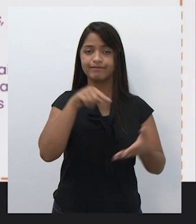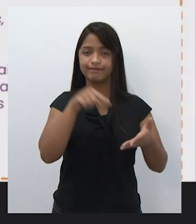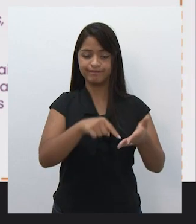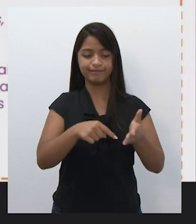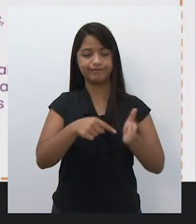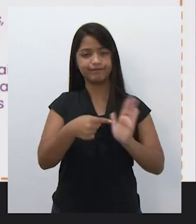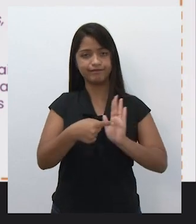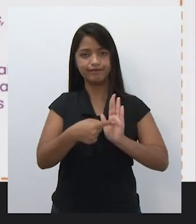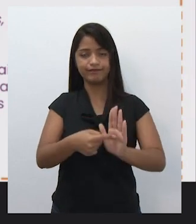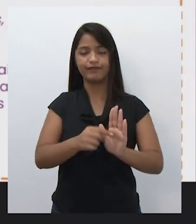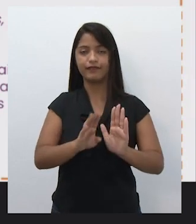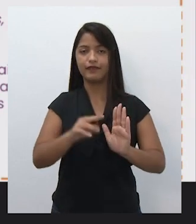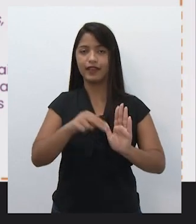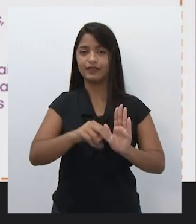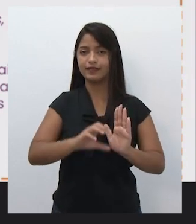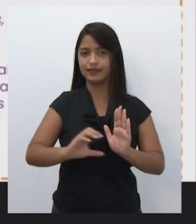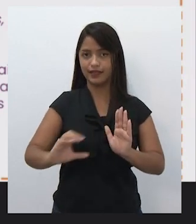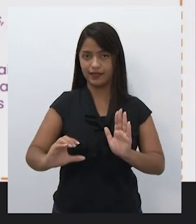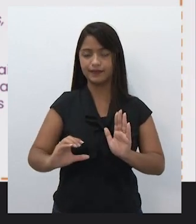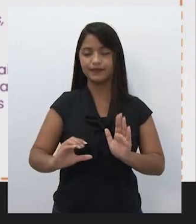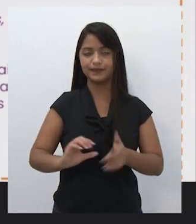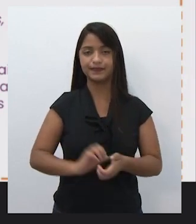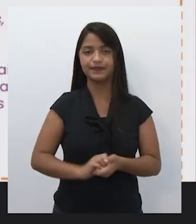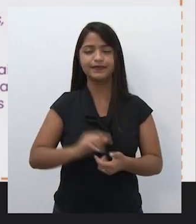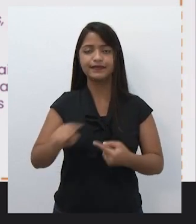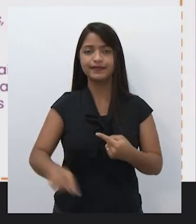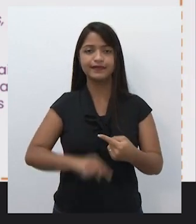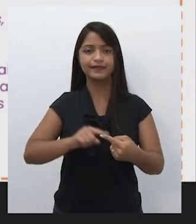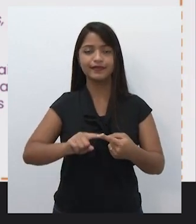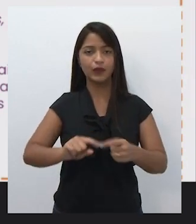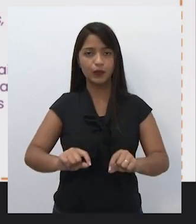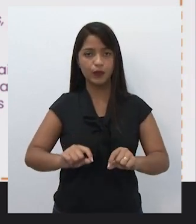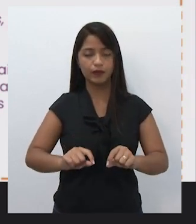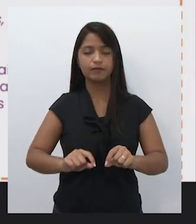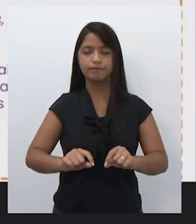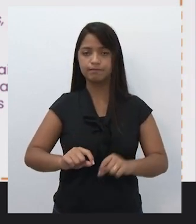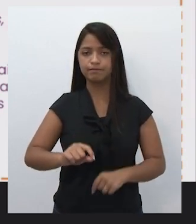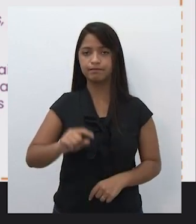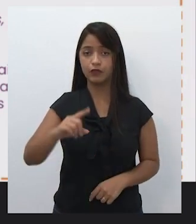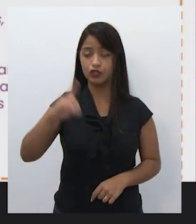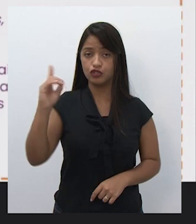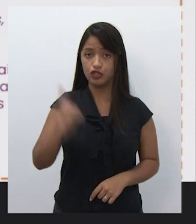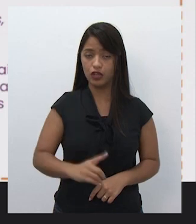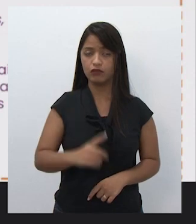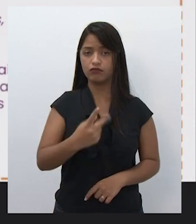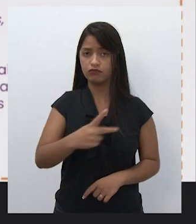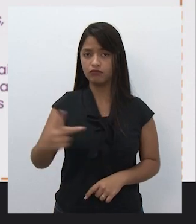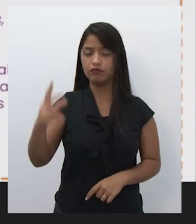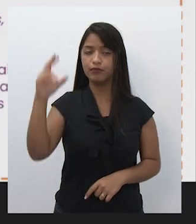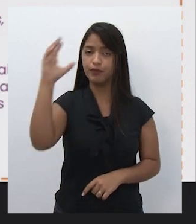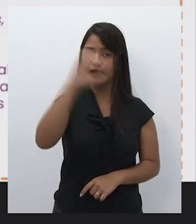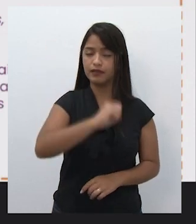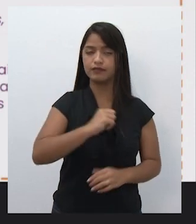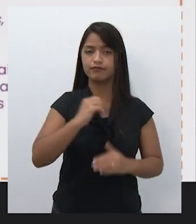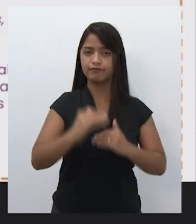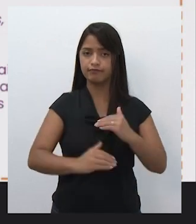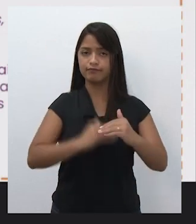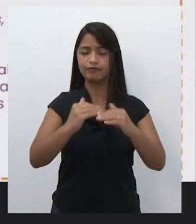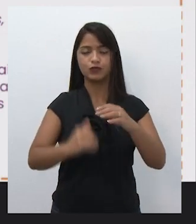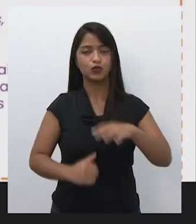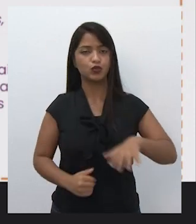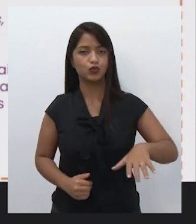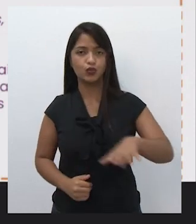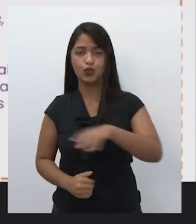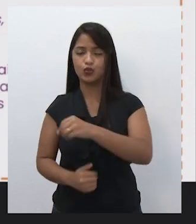BNCC, com a finalidade de fazer com que os direitos de aprendizagem e desenvolvimento de todos